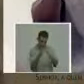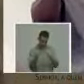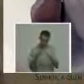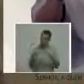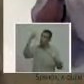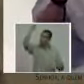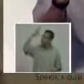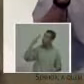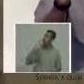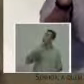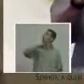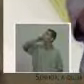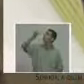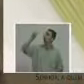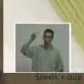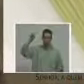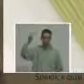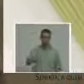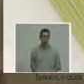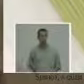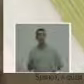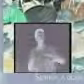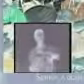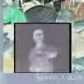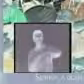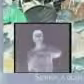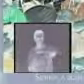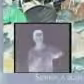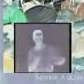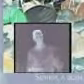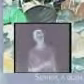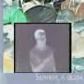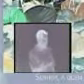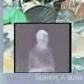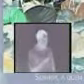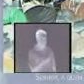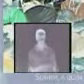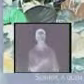E Deus, ao mesmo tempo, diz o livro, está ouvindo a oração dos dois.